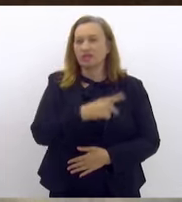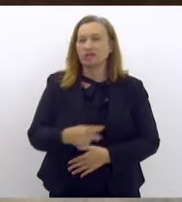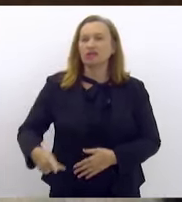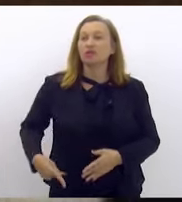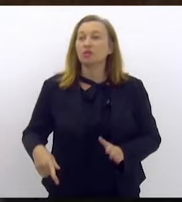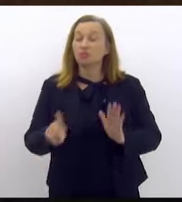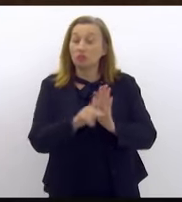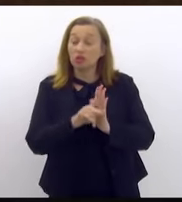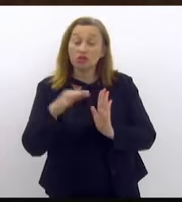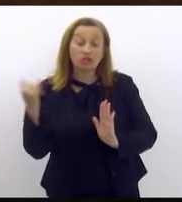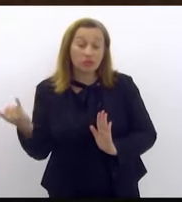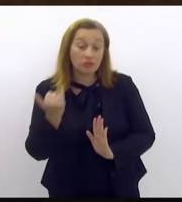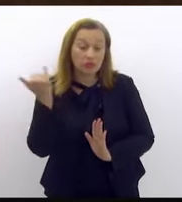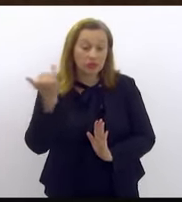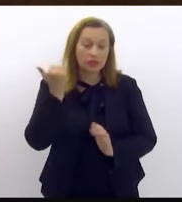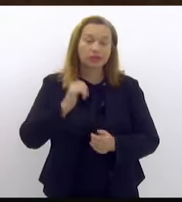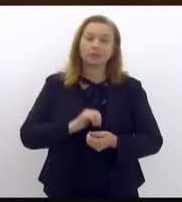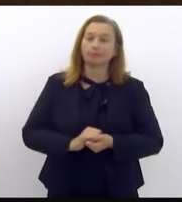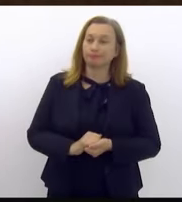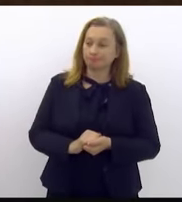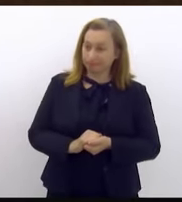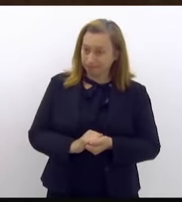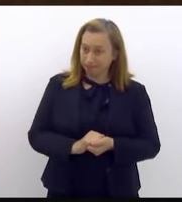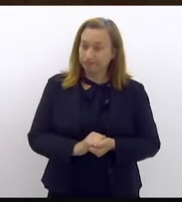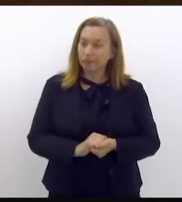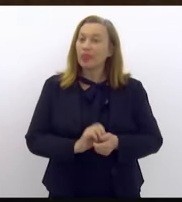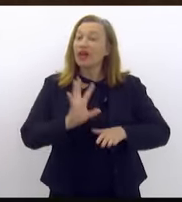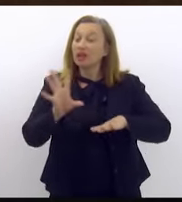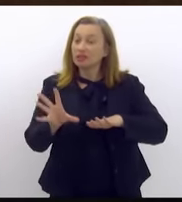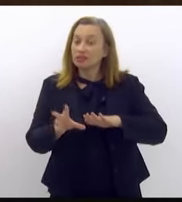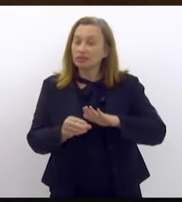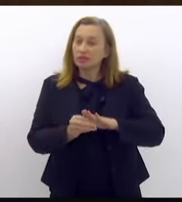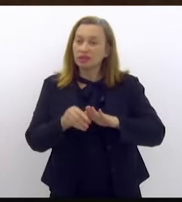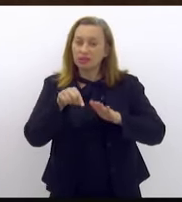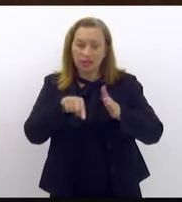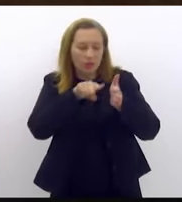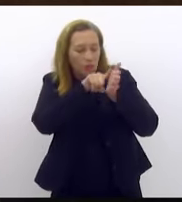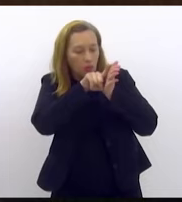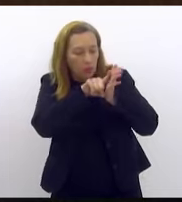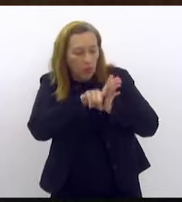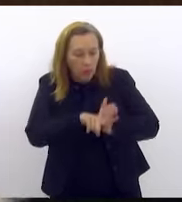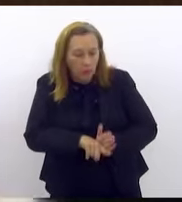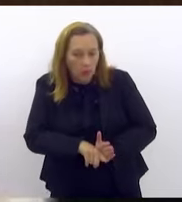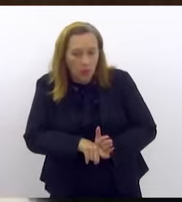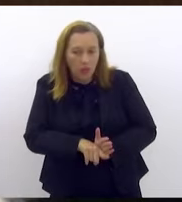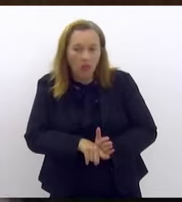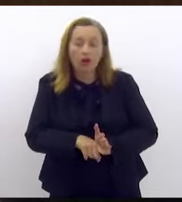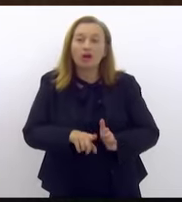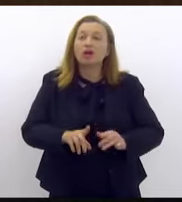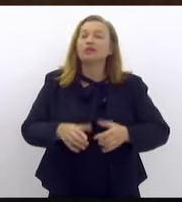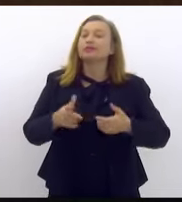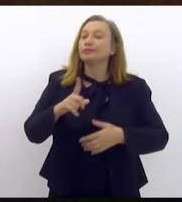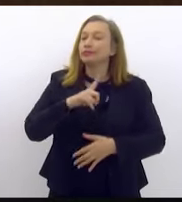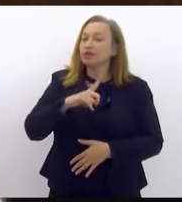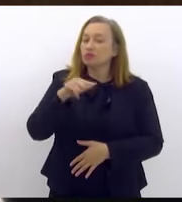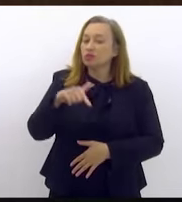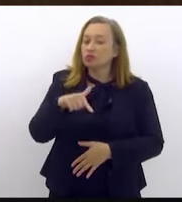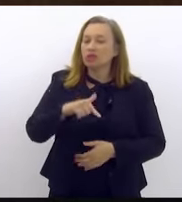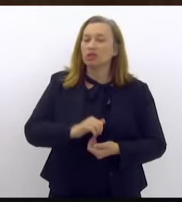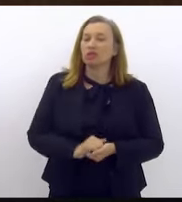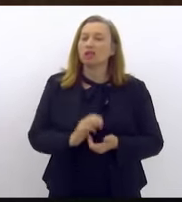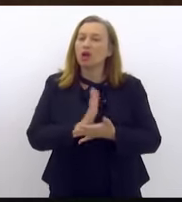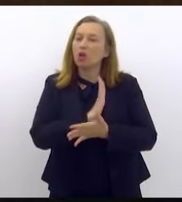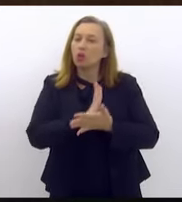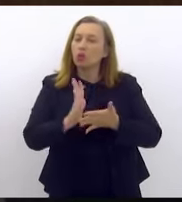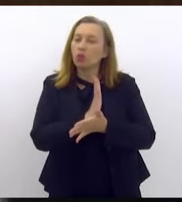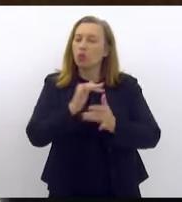é extremamente meritório, né, e as emendas aqui foram analisadas com cautela. Nós temos aqui alguns